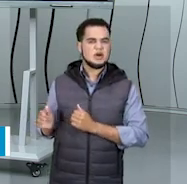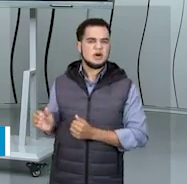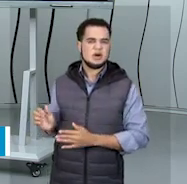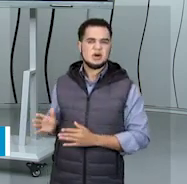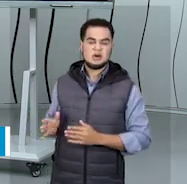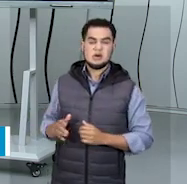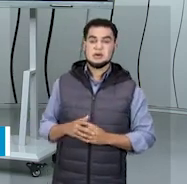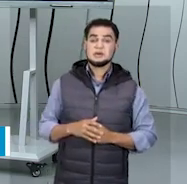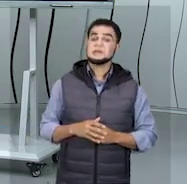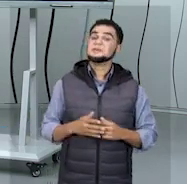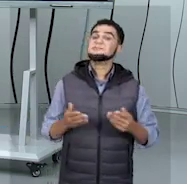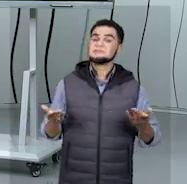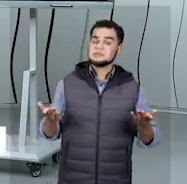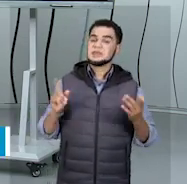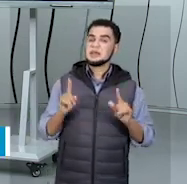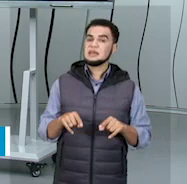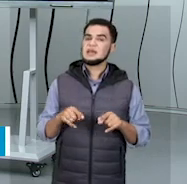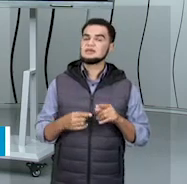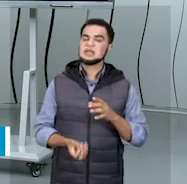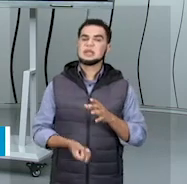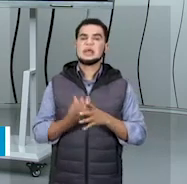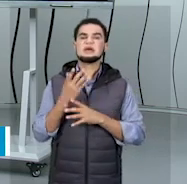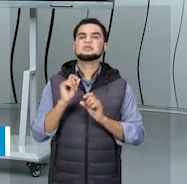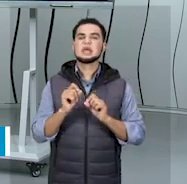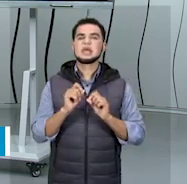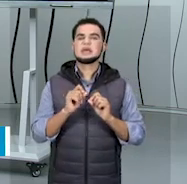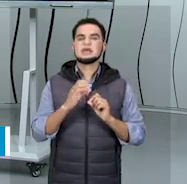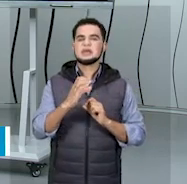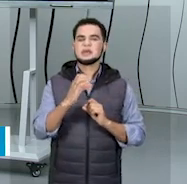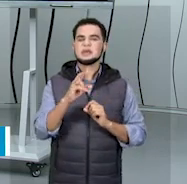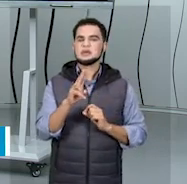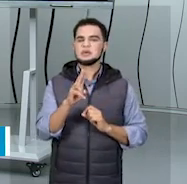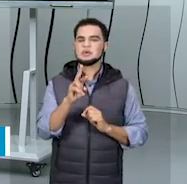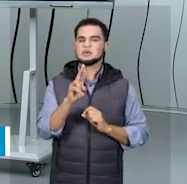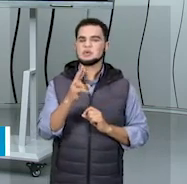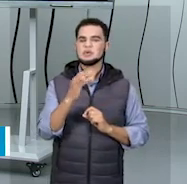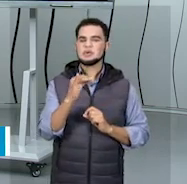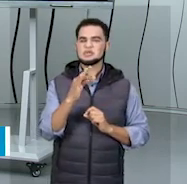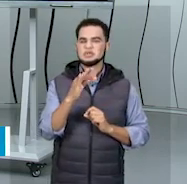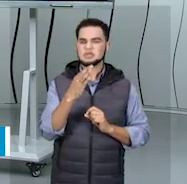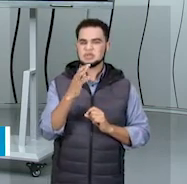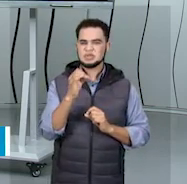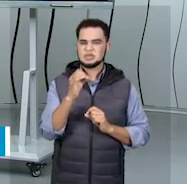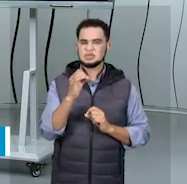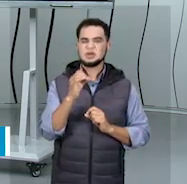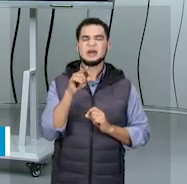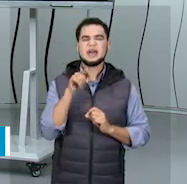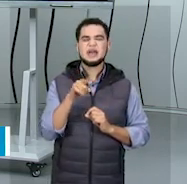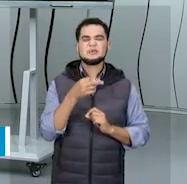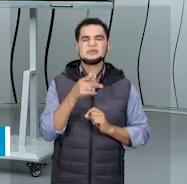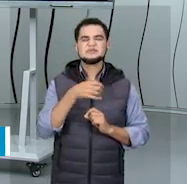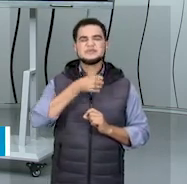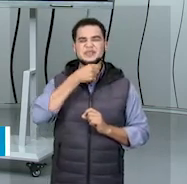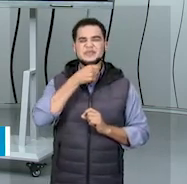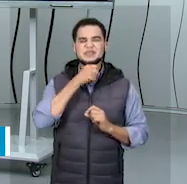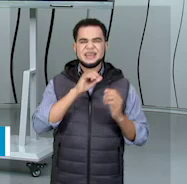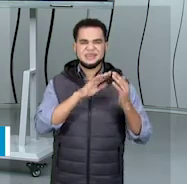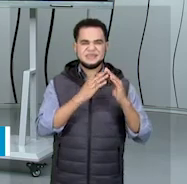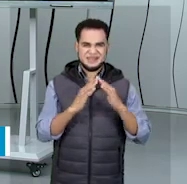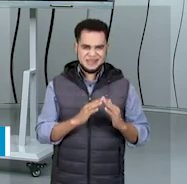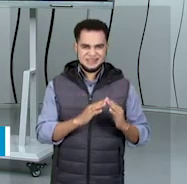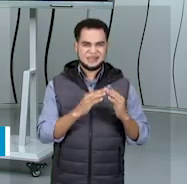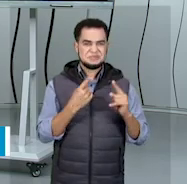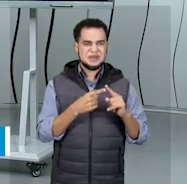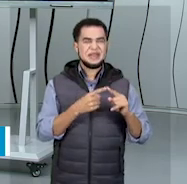onde nasce os cortiços. E os cortiços é como se fosse o avô das favelas, porque é o